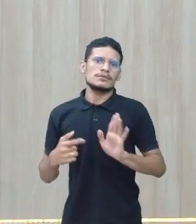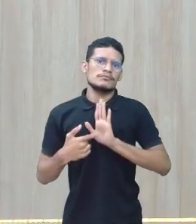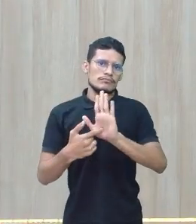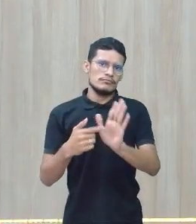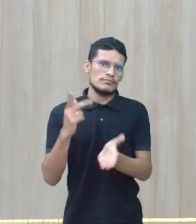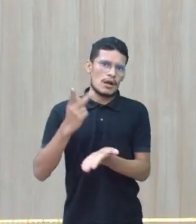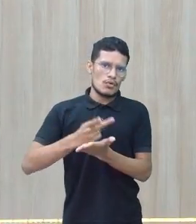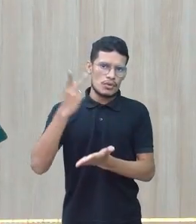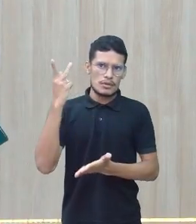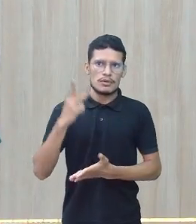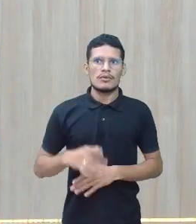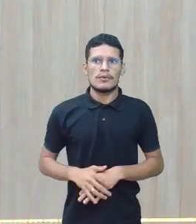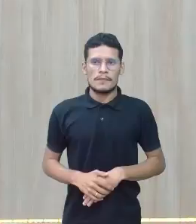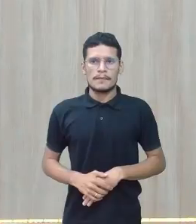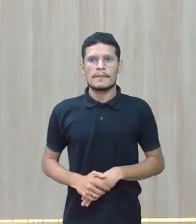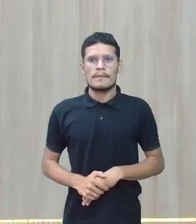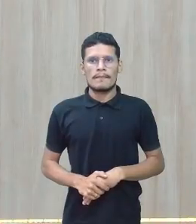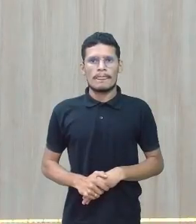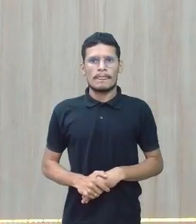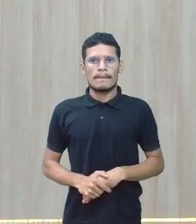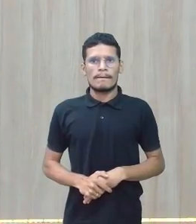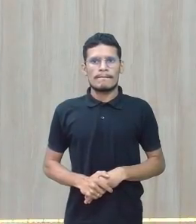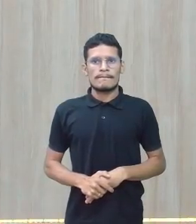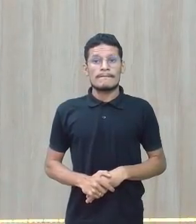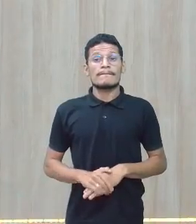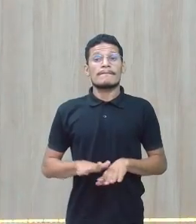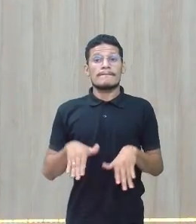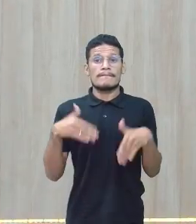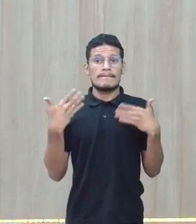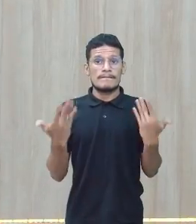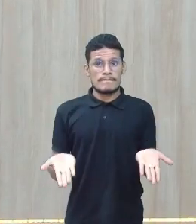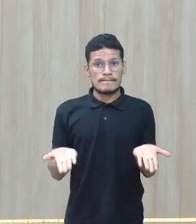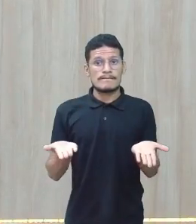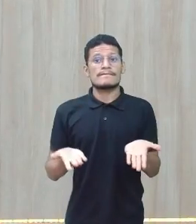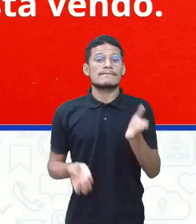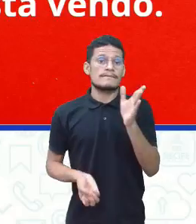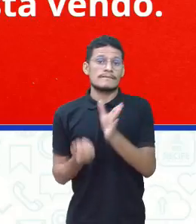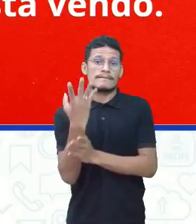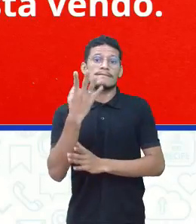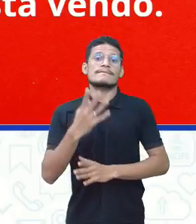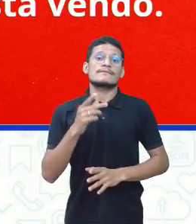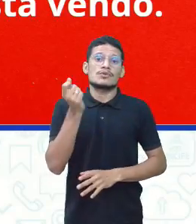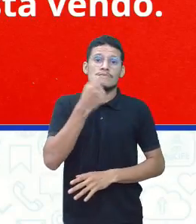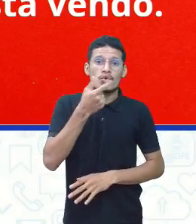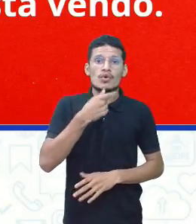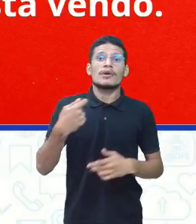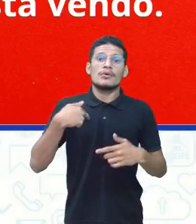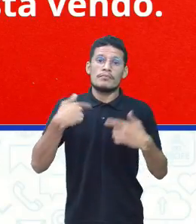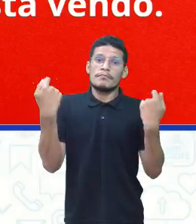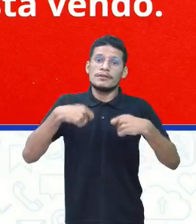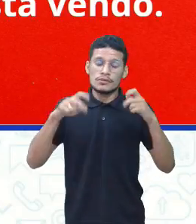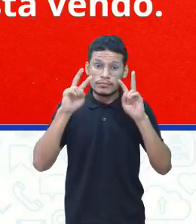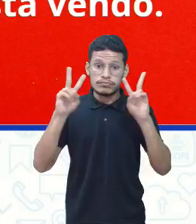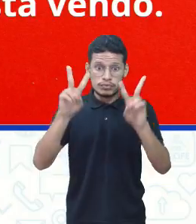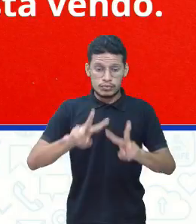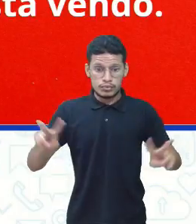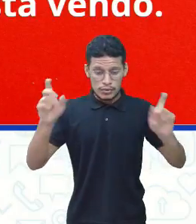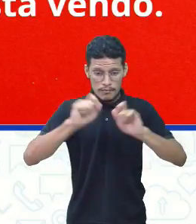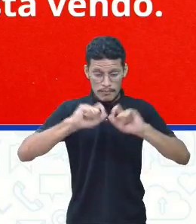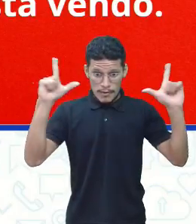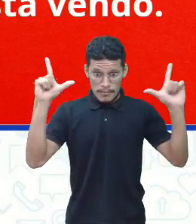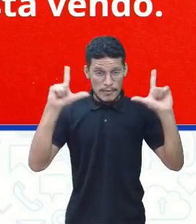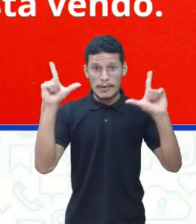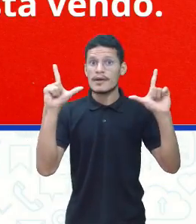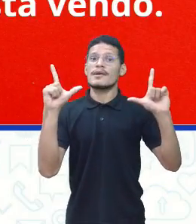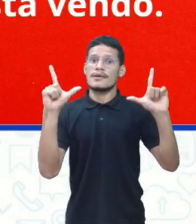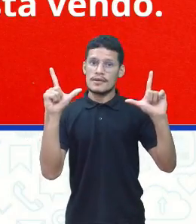acontecendo. Tá certo? Então, para produzir humor, eu preciso ter olhos abertos, olhos espertos